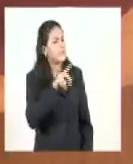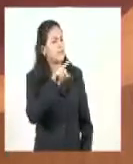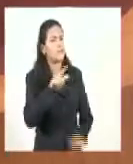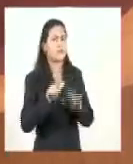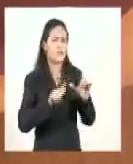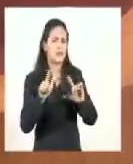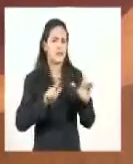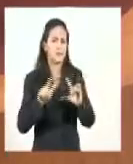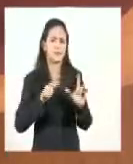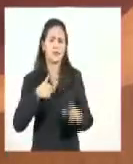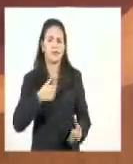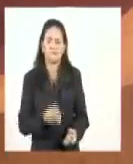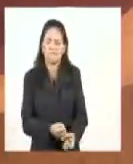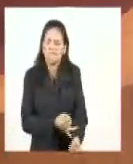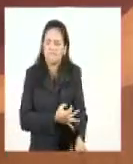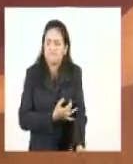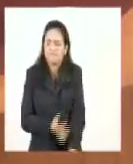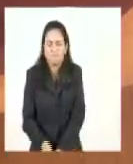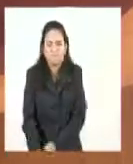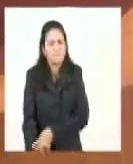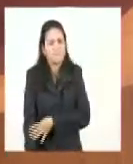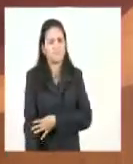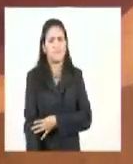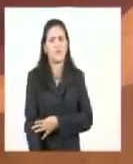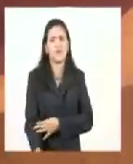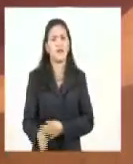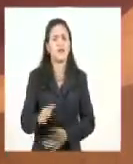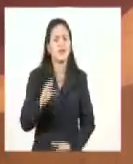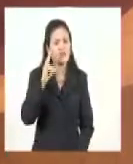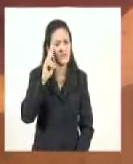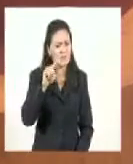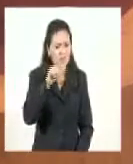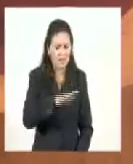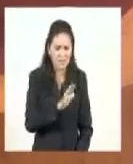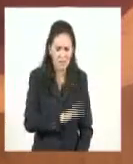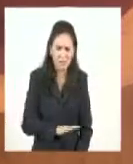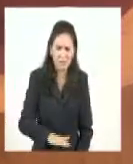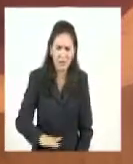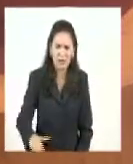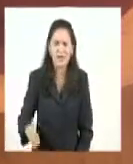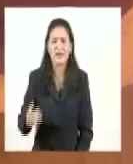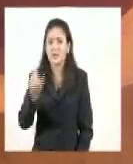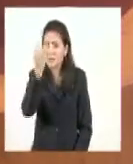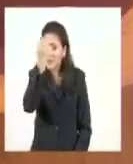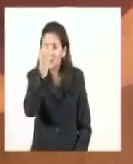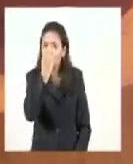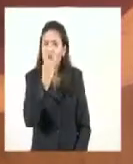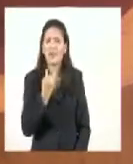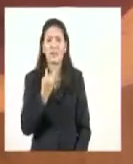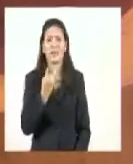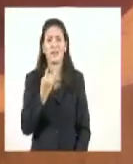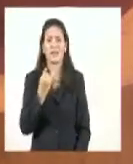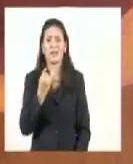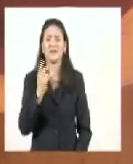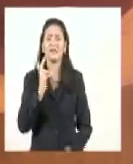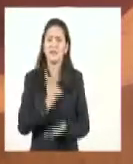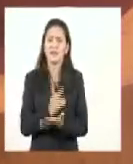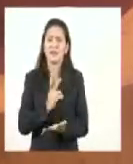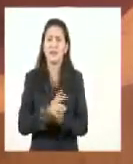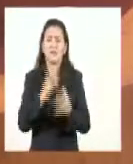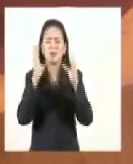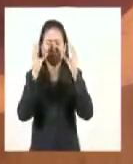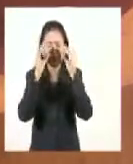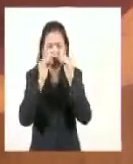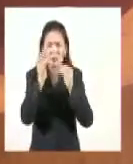ontem, fiquei emocionada, olhando aquelas criancinhas cegas, que vão ver a vida no escuro. A vida vai passar